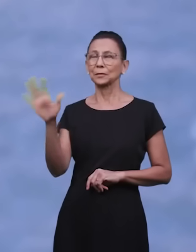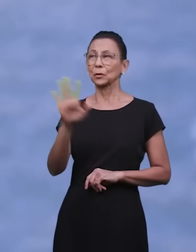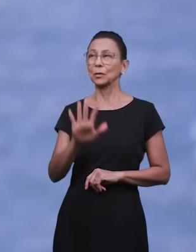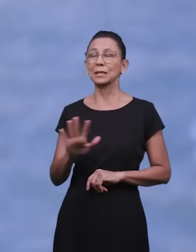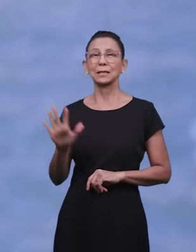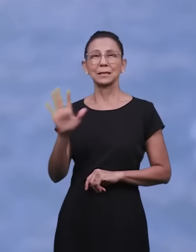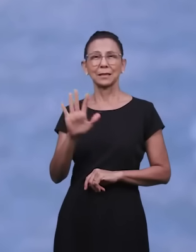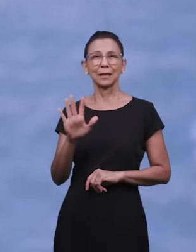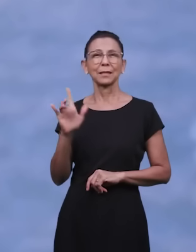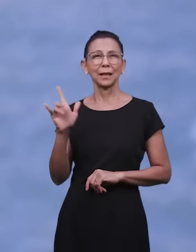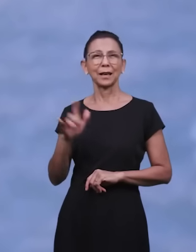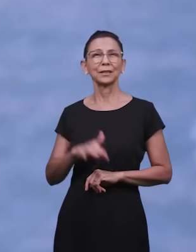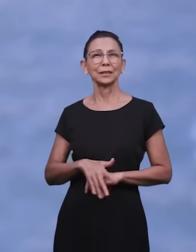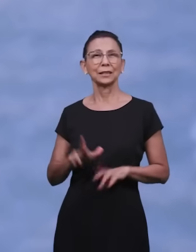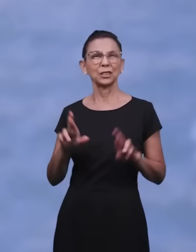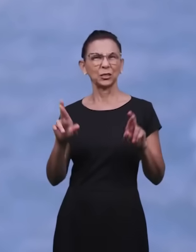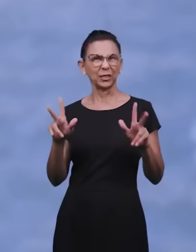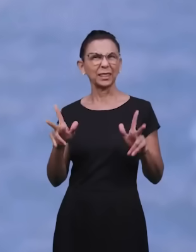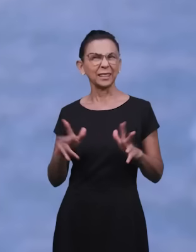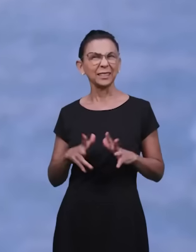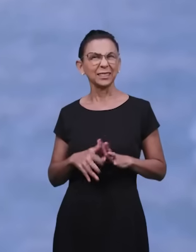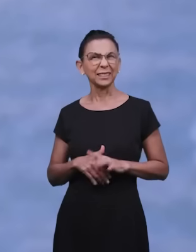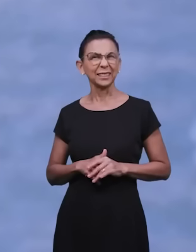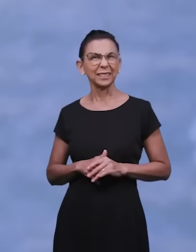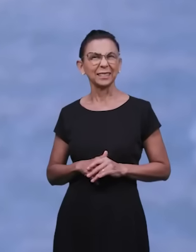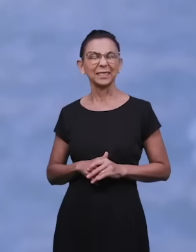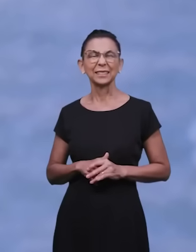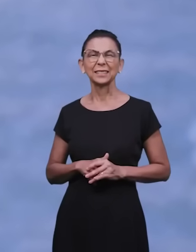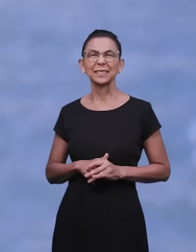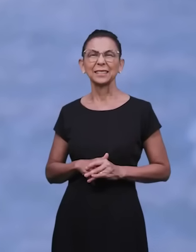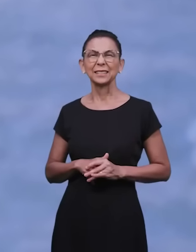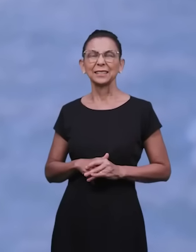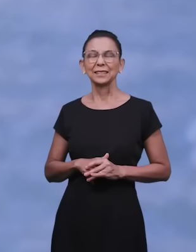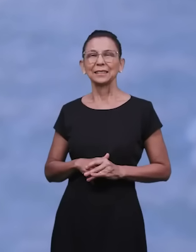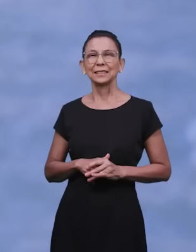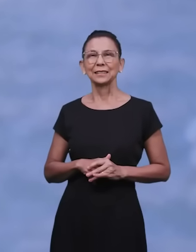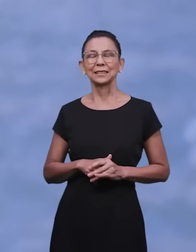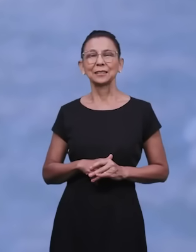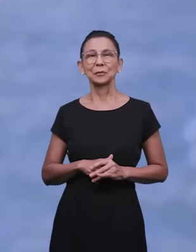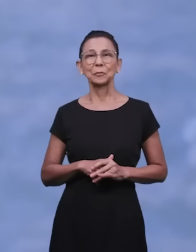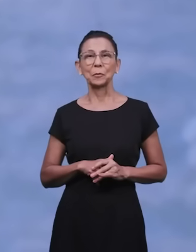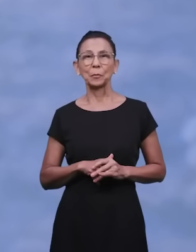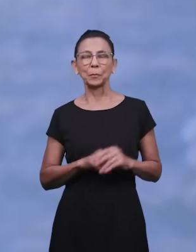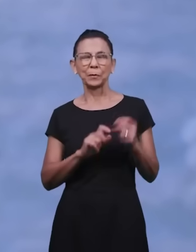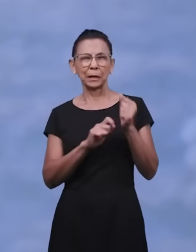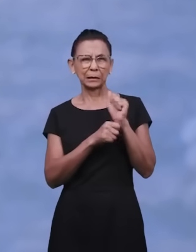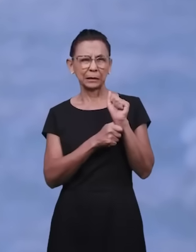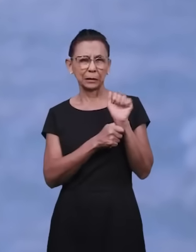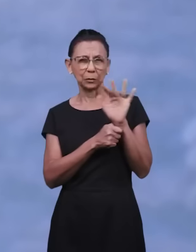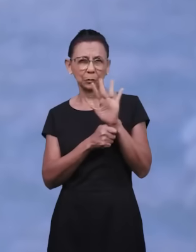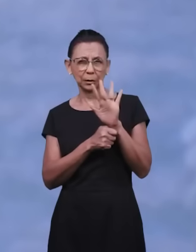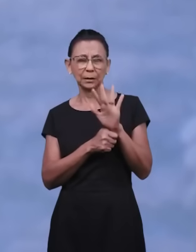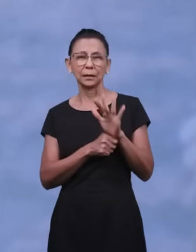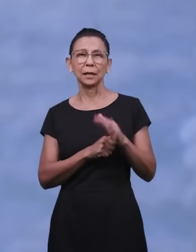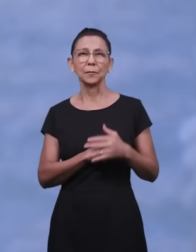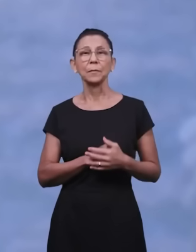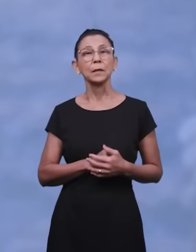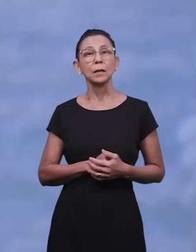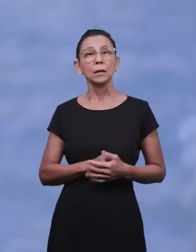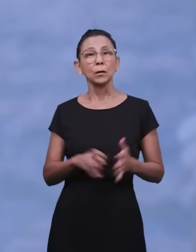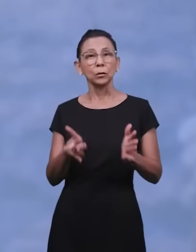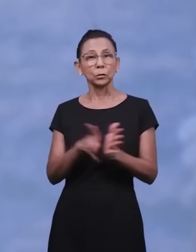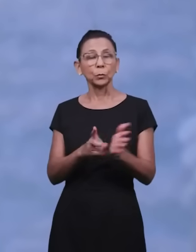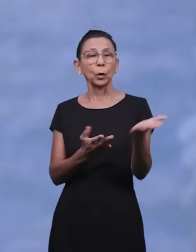edições? É isso mesmo, nós estamos aperfeiçoando. Aliás, eu quero contar um segredo para vocês. Quem prepara esse programa, quem roteiriza, quem organiza,